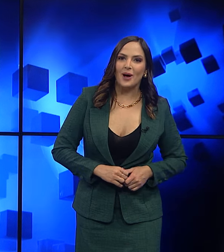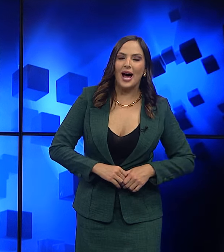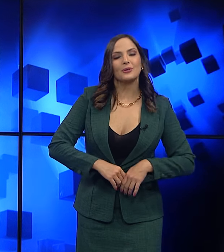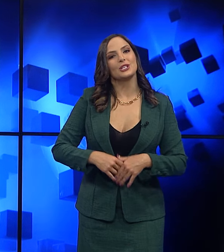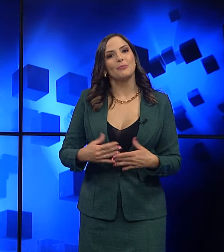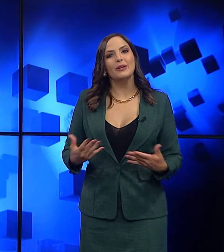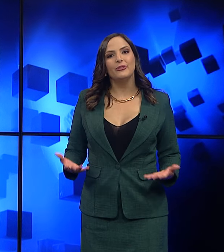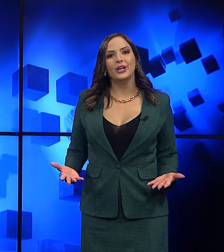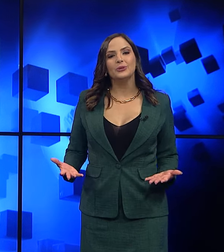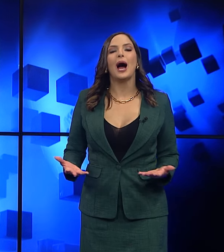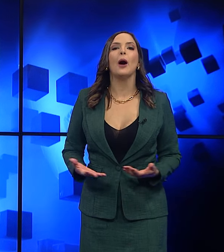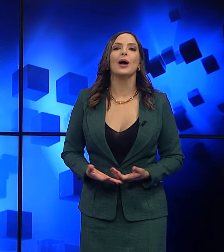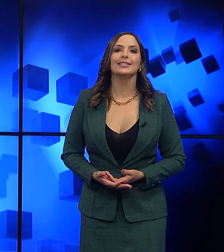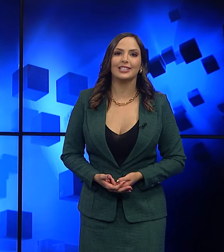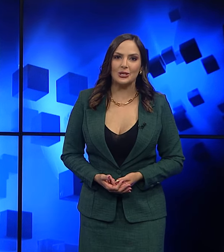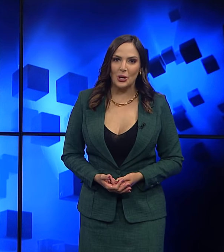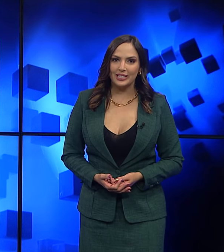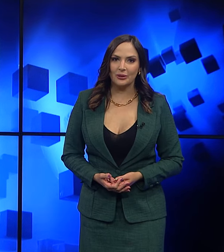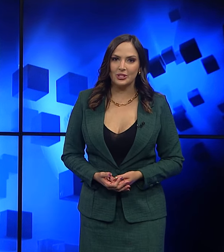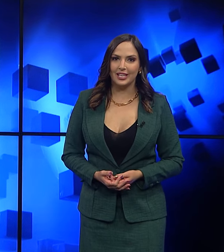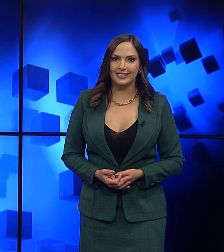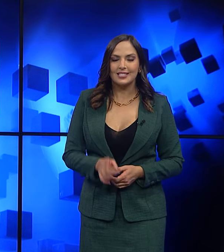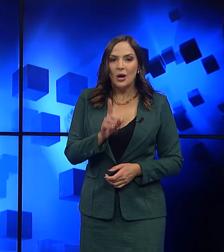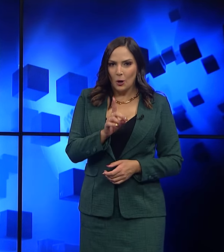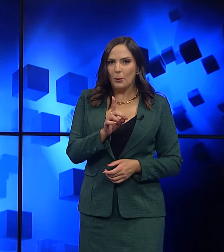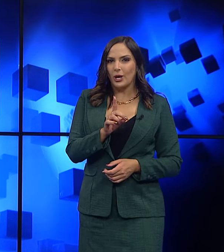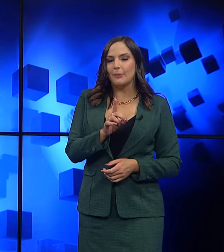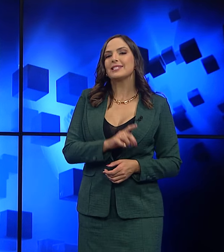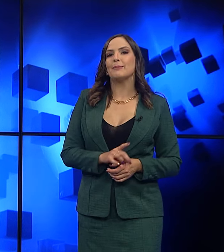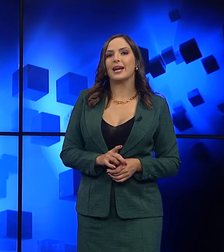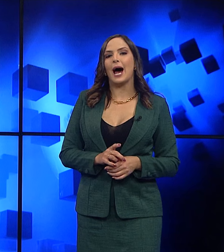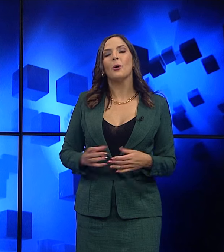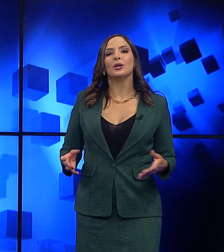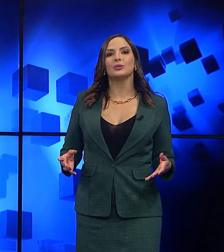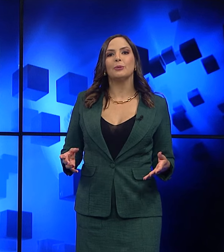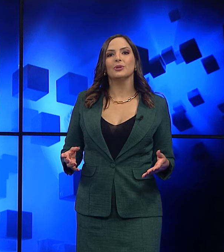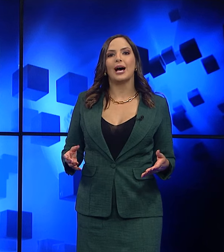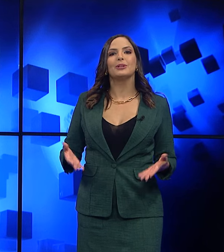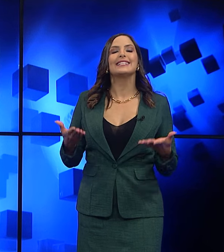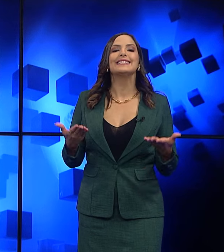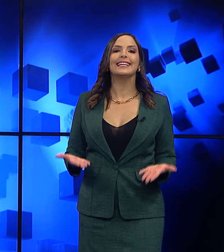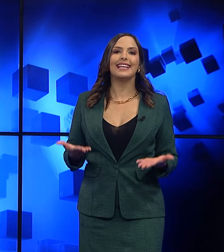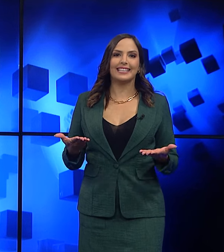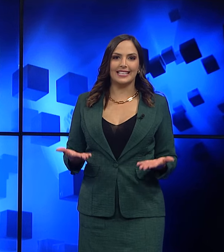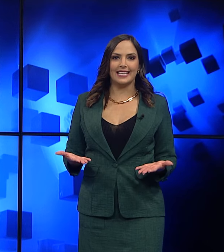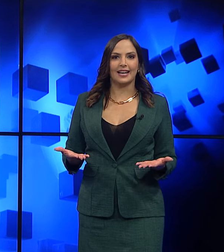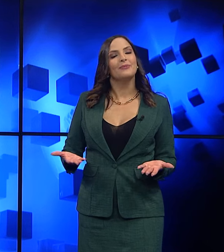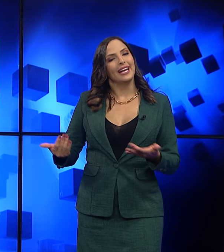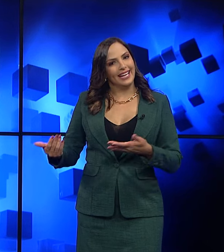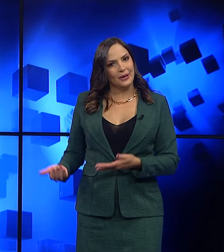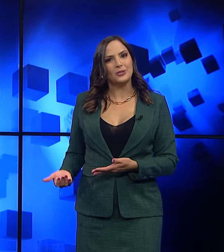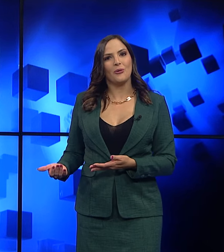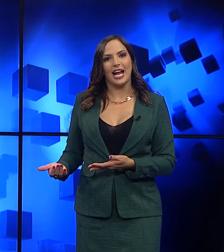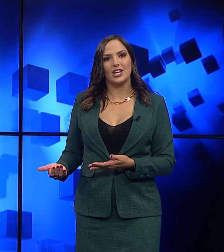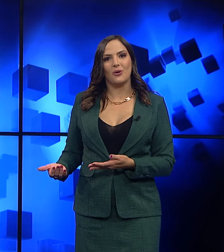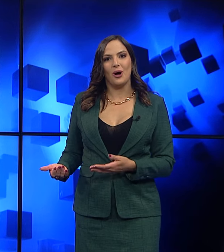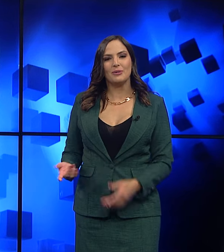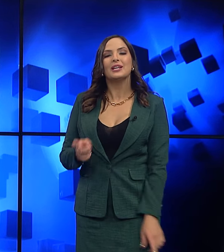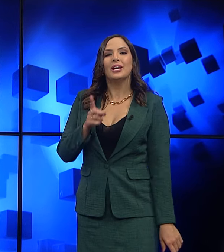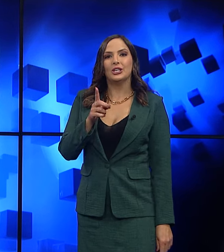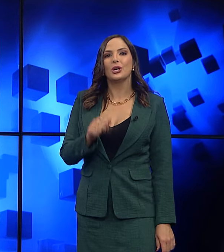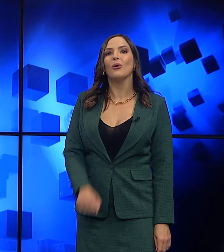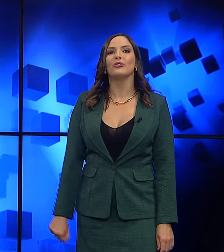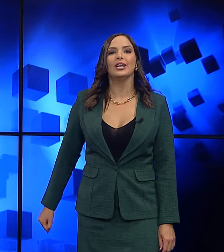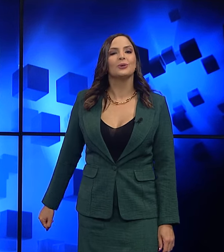Olá, pessoal! Seja bem-vindo ao STJ Notícias, o programa semanal do Tribunal da Cidadania. Eu sou Kátia